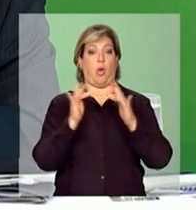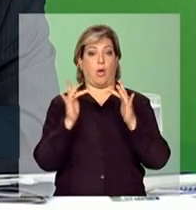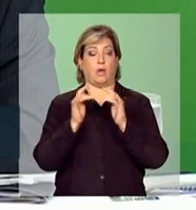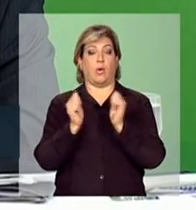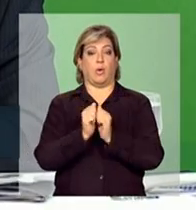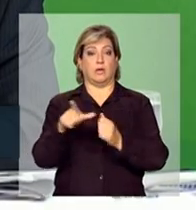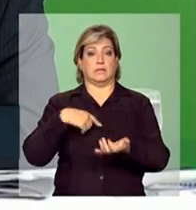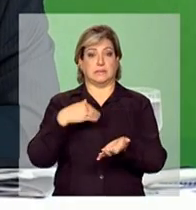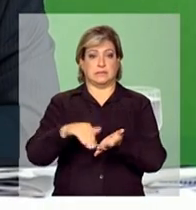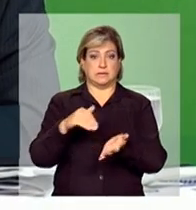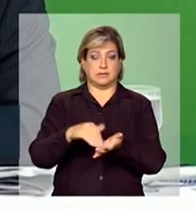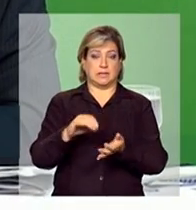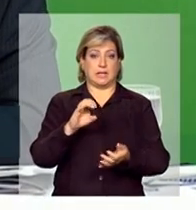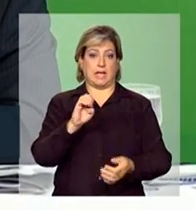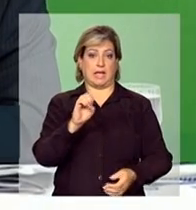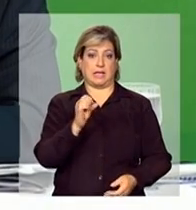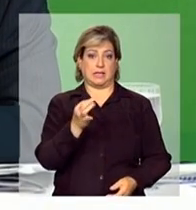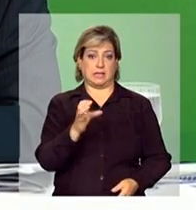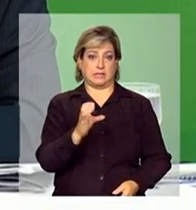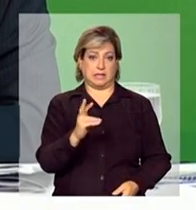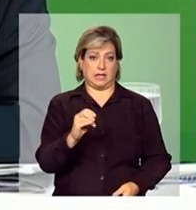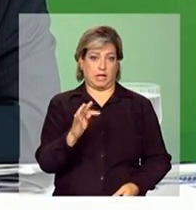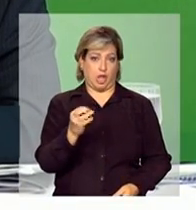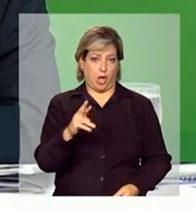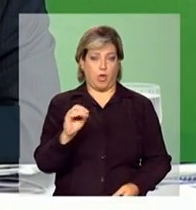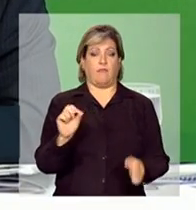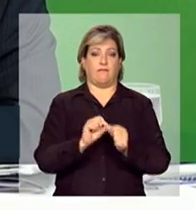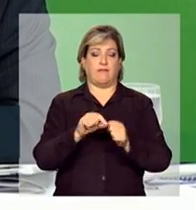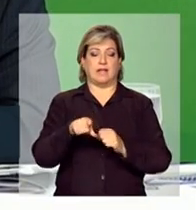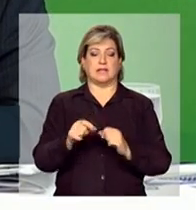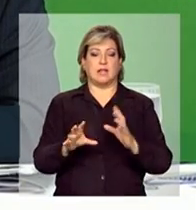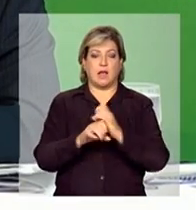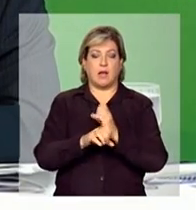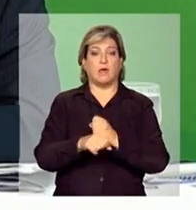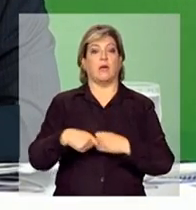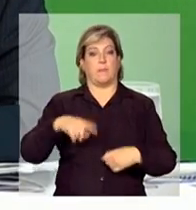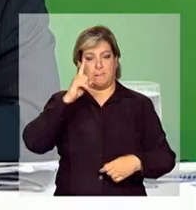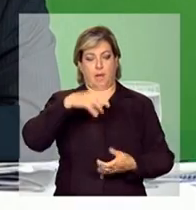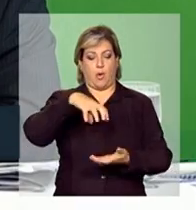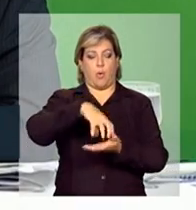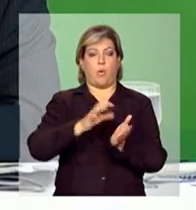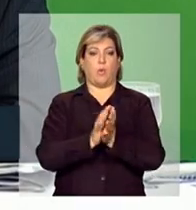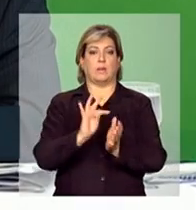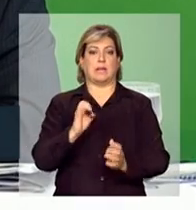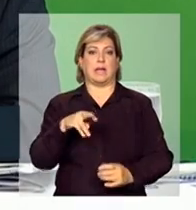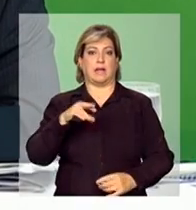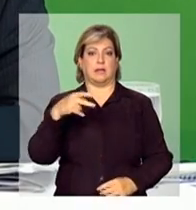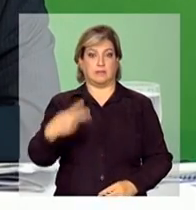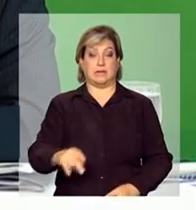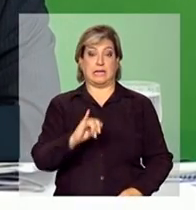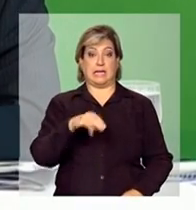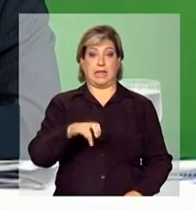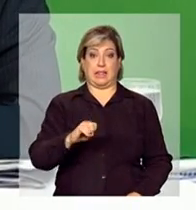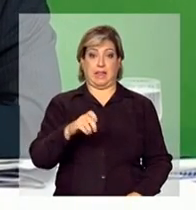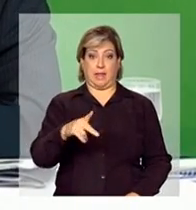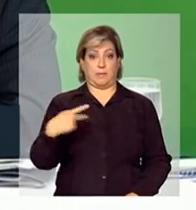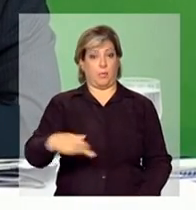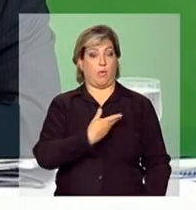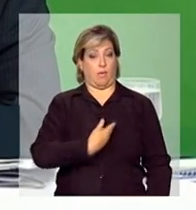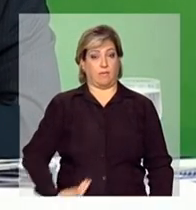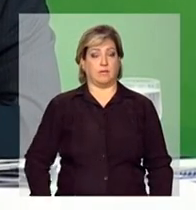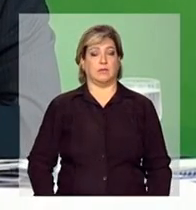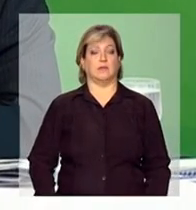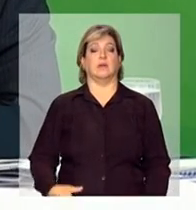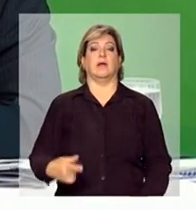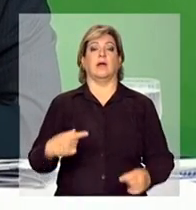esse esse esse cálculo e vamos mandar uma uma equipe técnica do governo inclusive do INEP que tem todos esses dados